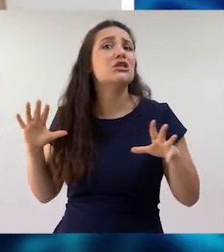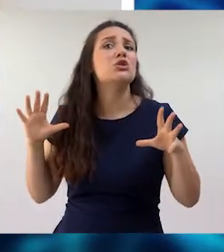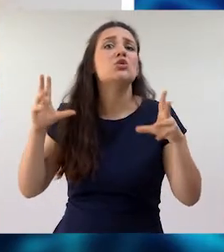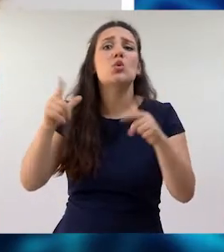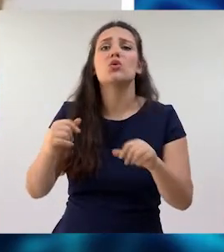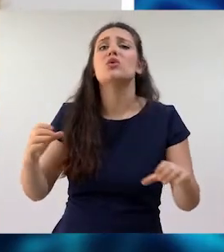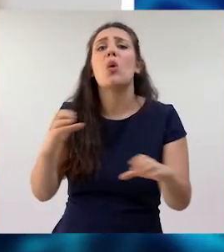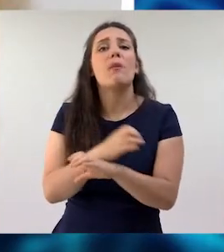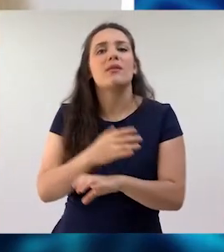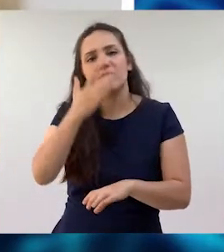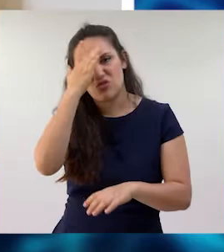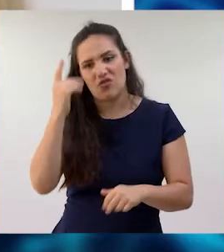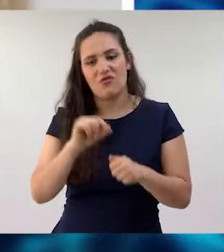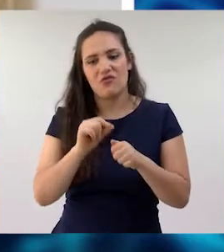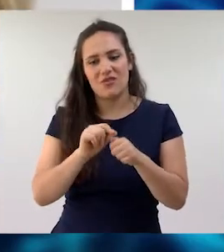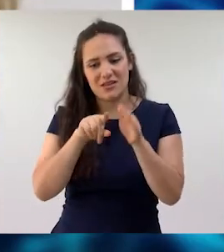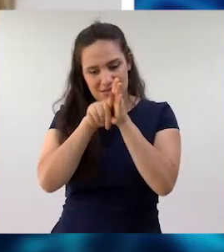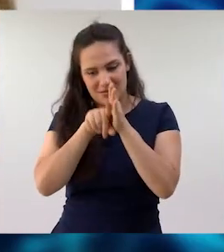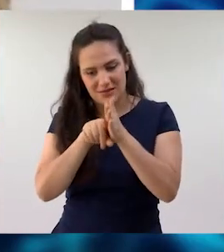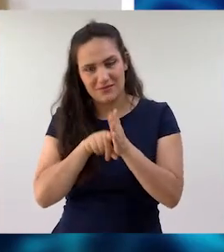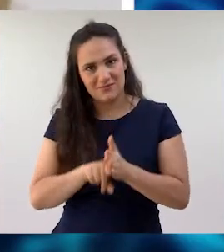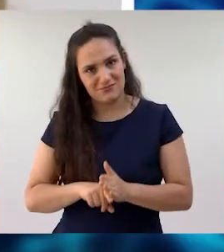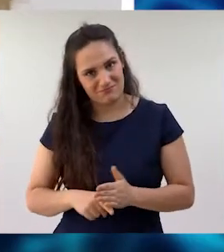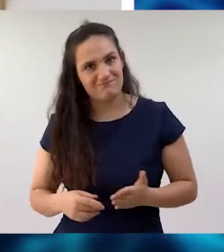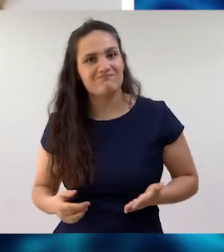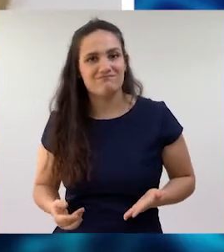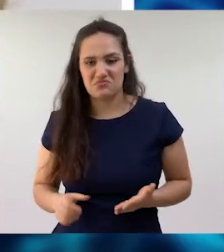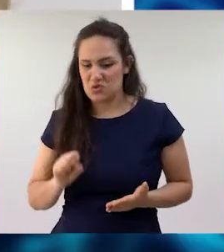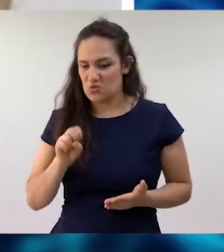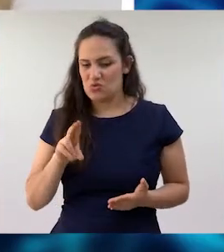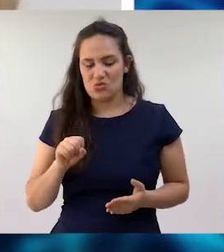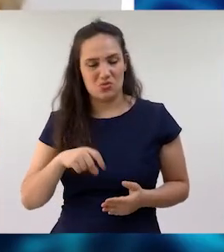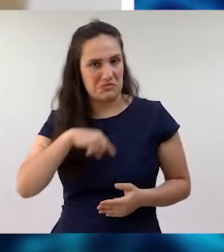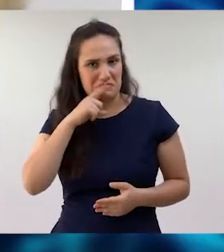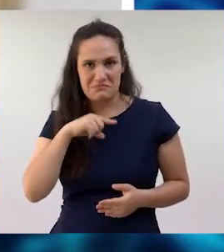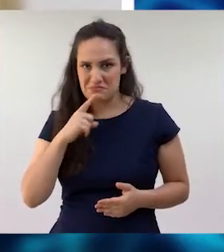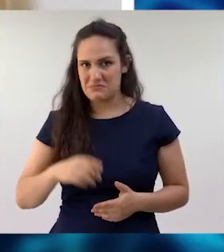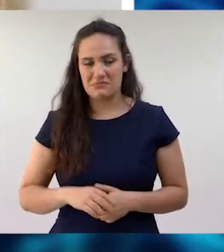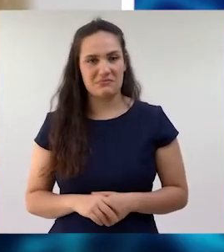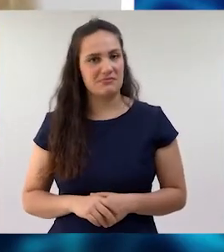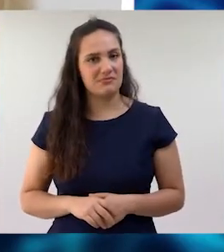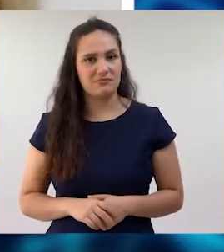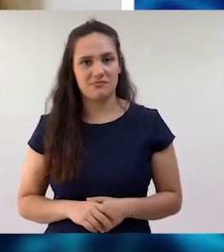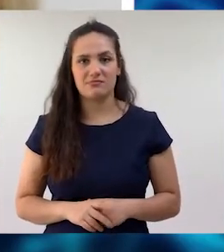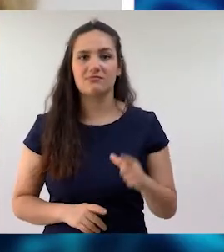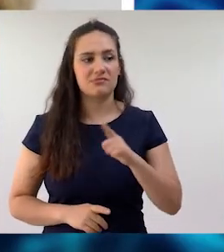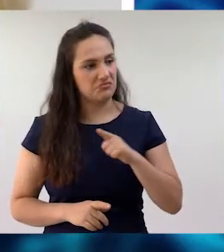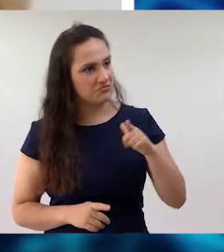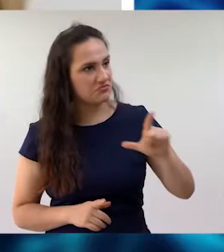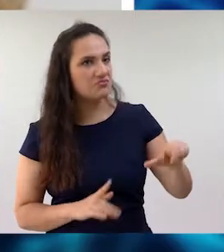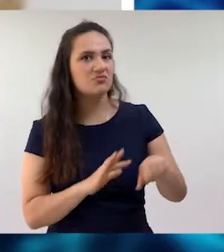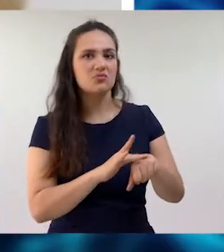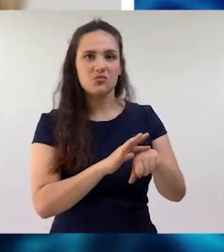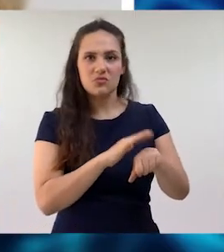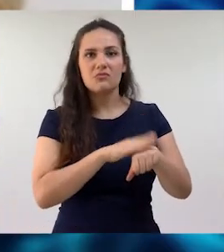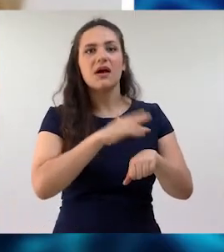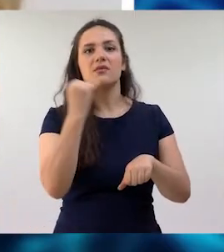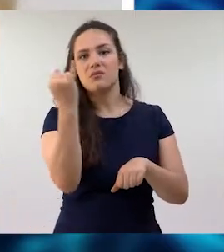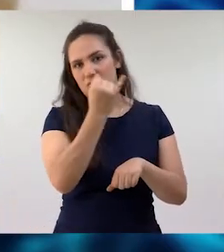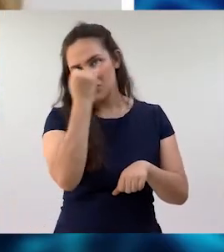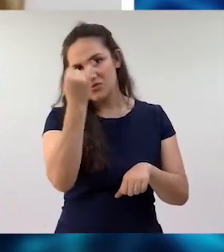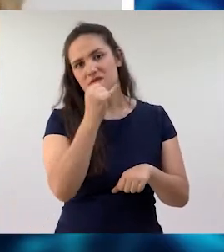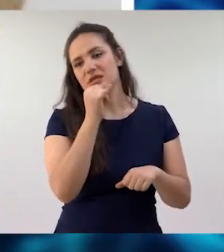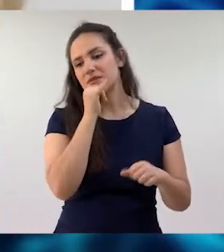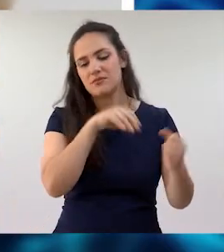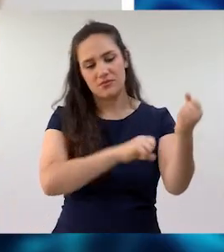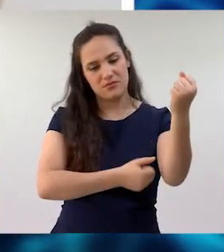tem como se fazer no SUS essa prevenção. Aliás, no SUS nós temos doenças muito mais prevalentes, muito